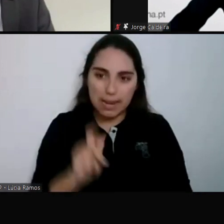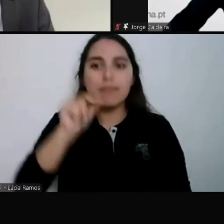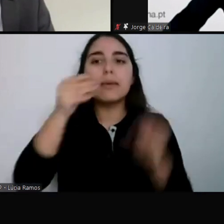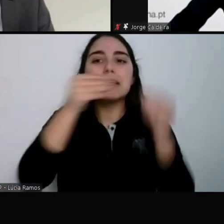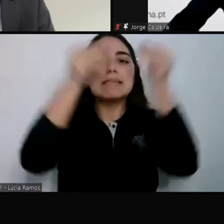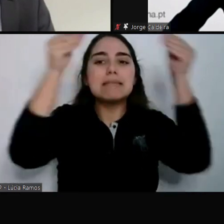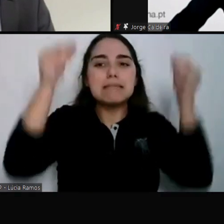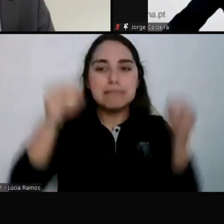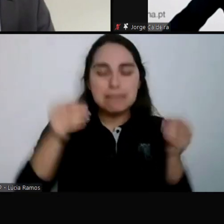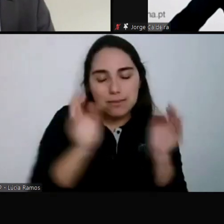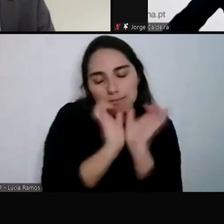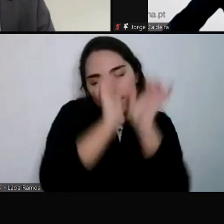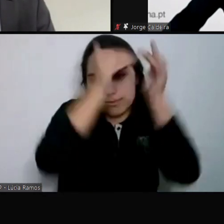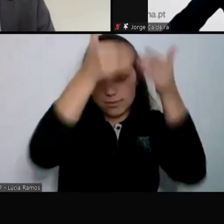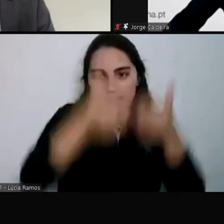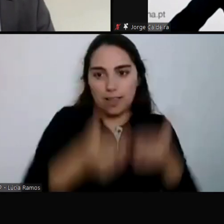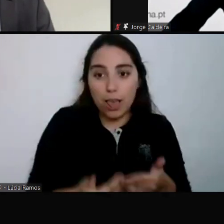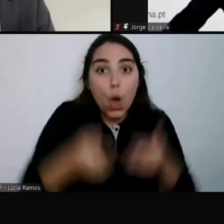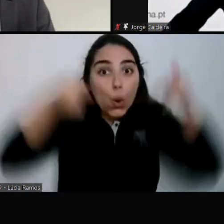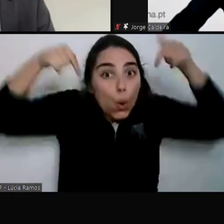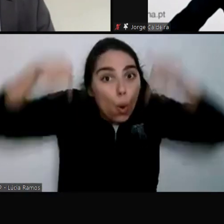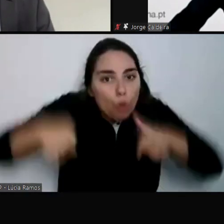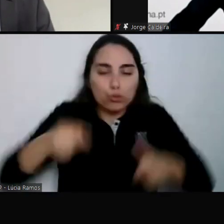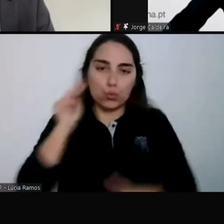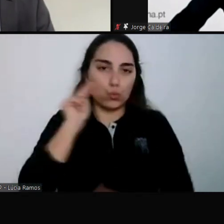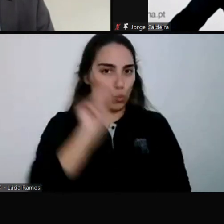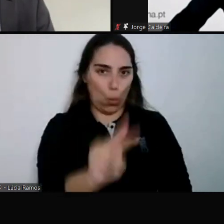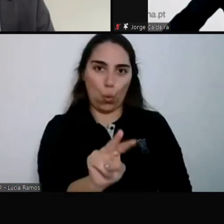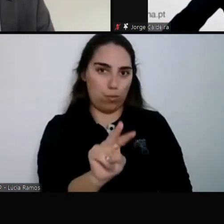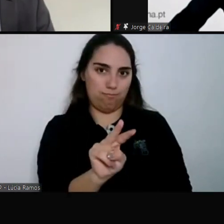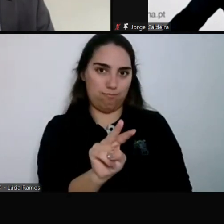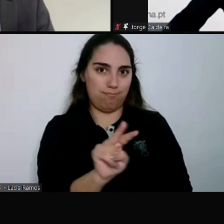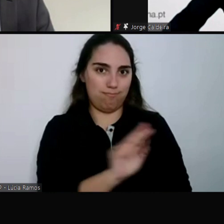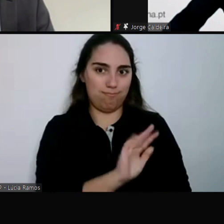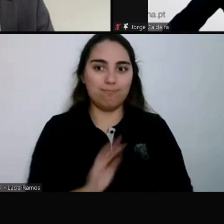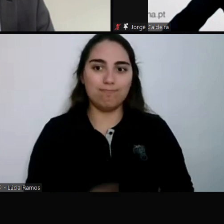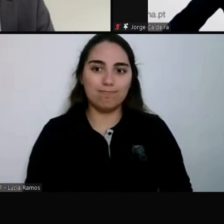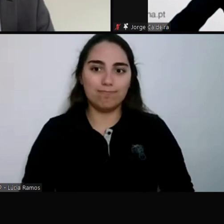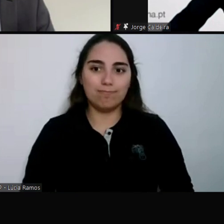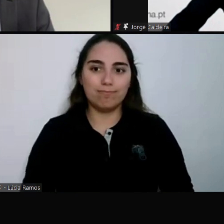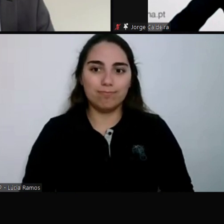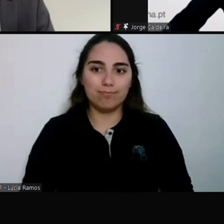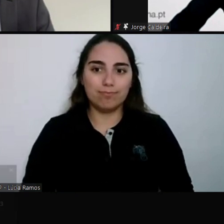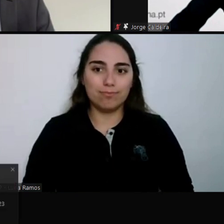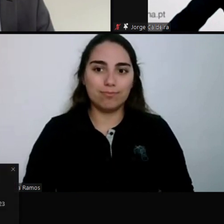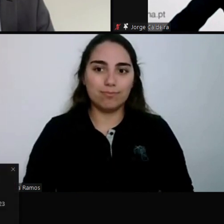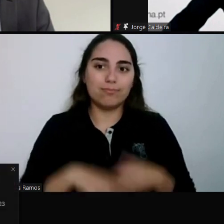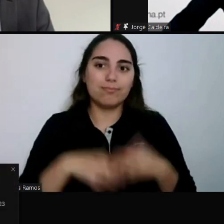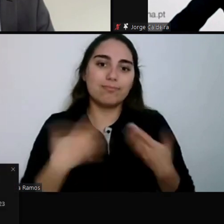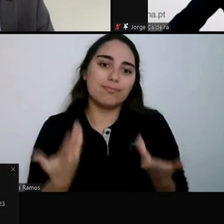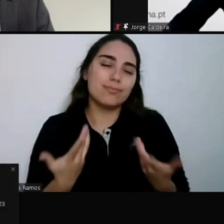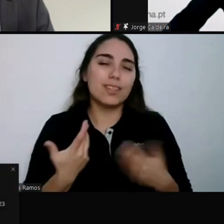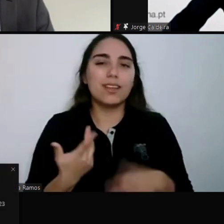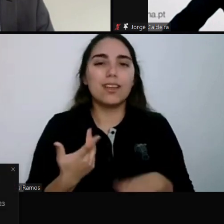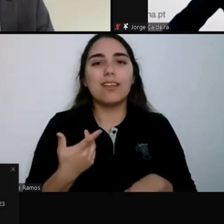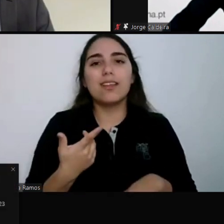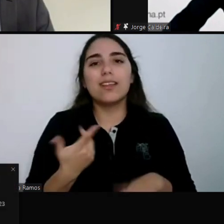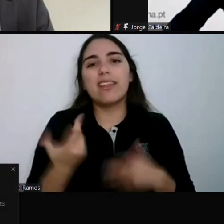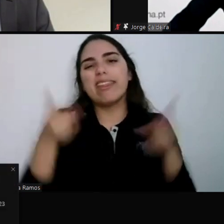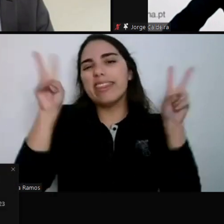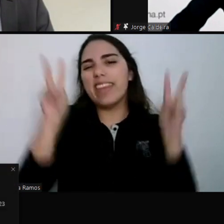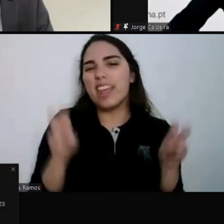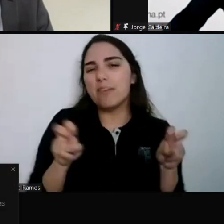oferta, consultem-na hoje e não percam o tema, não tirem o tema do radar, porque como